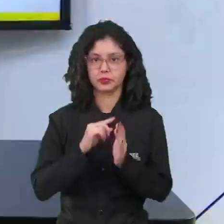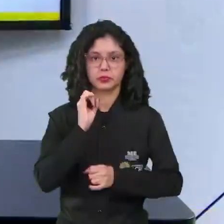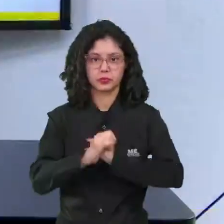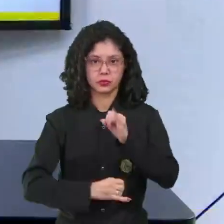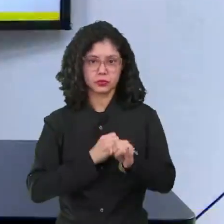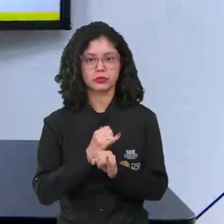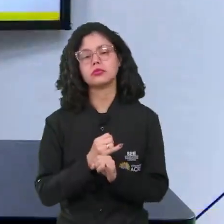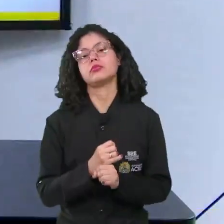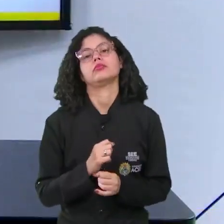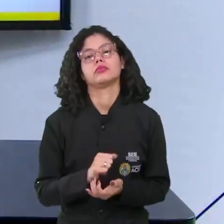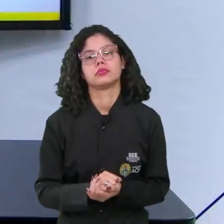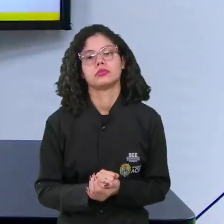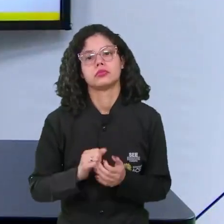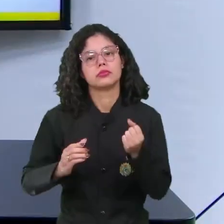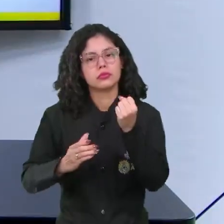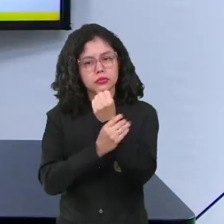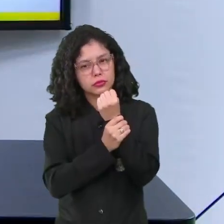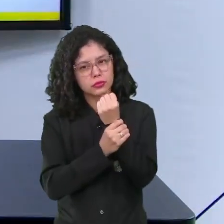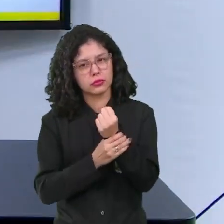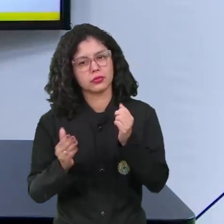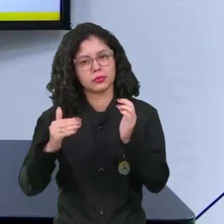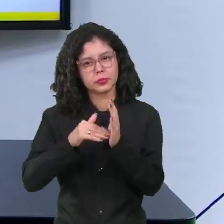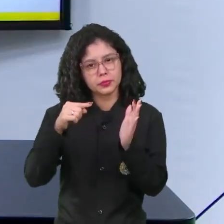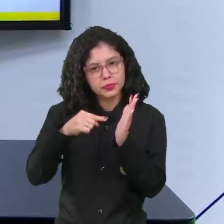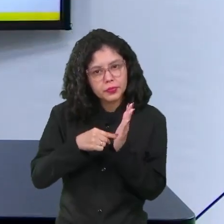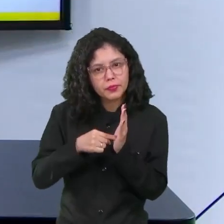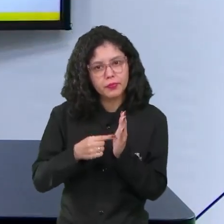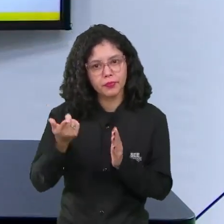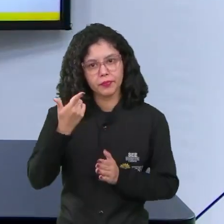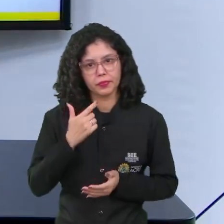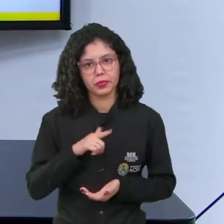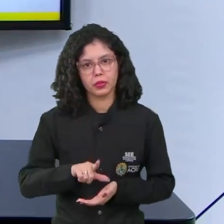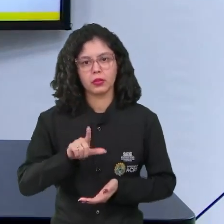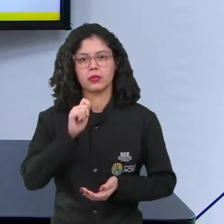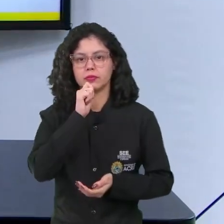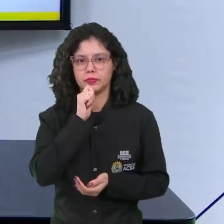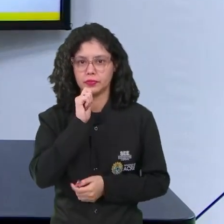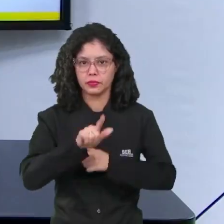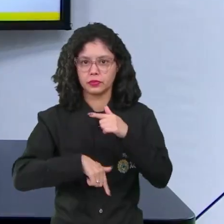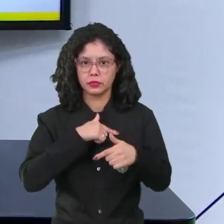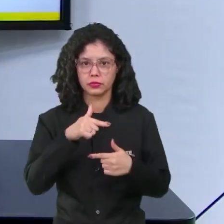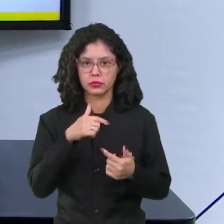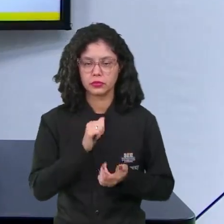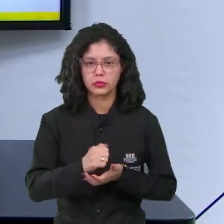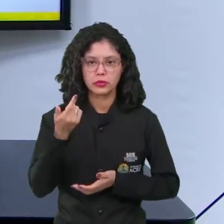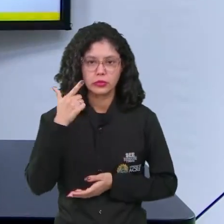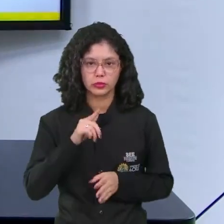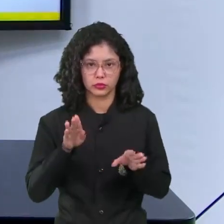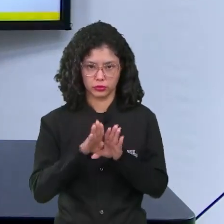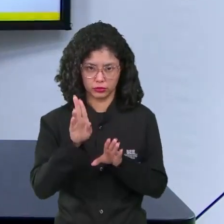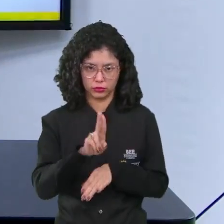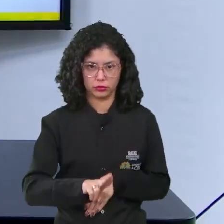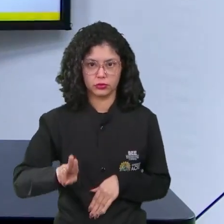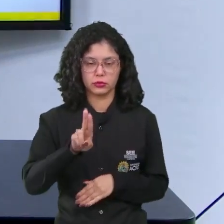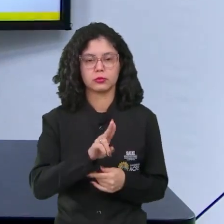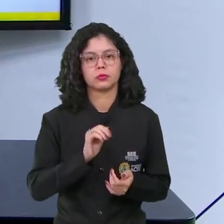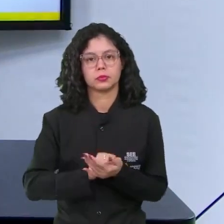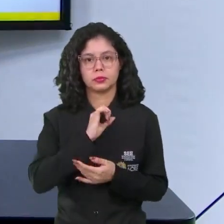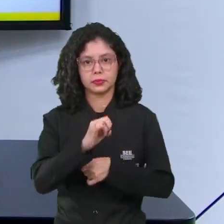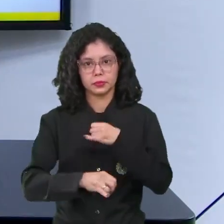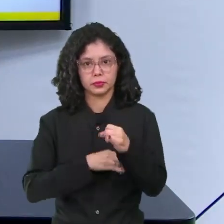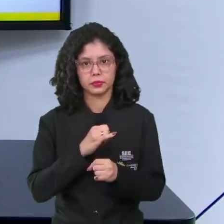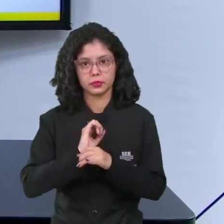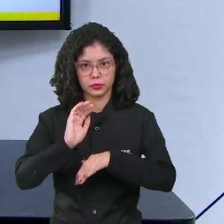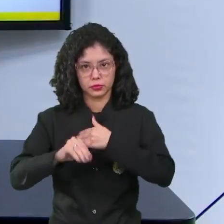internet, pessoal, ela é segura? Até que ponto você consegue trabalhar, você consegue fazer uso da internet,